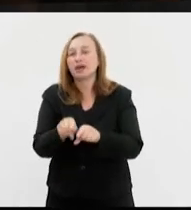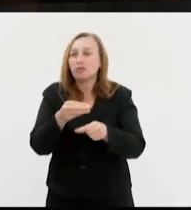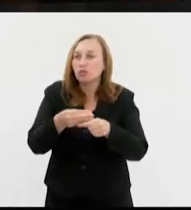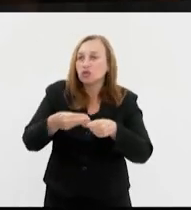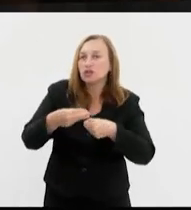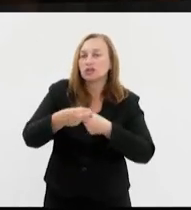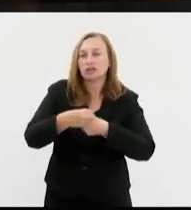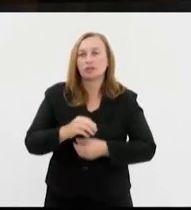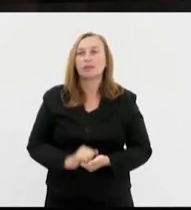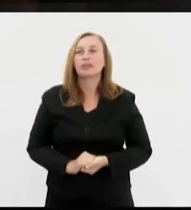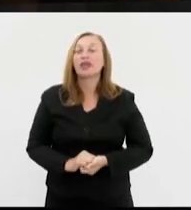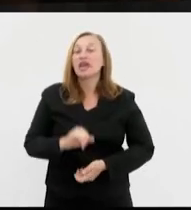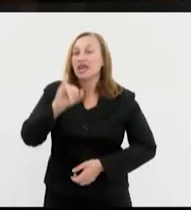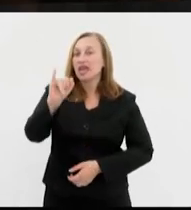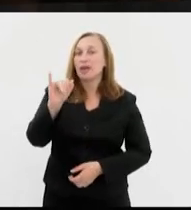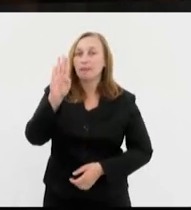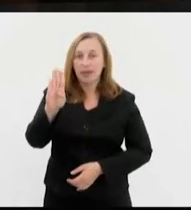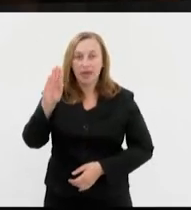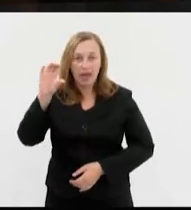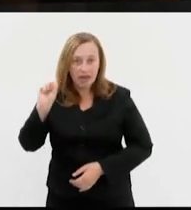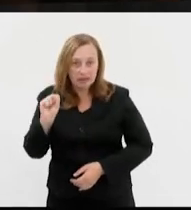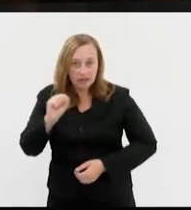O IBS